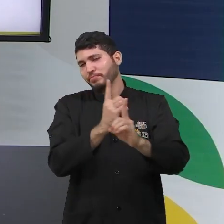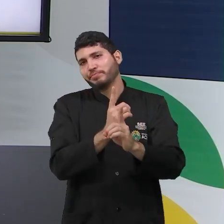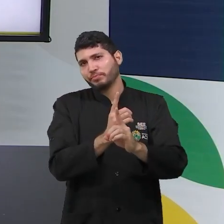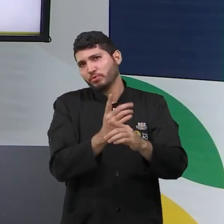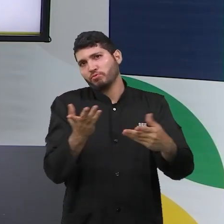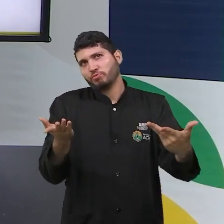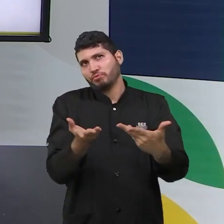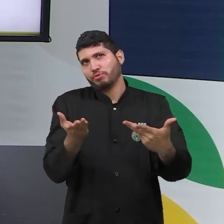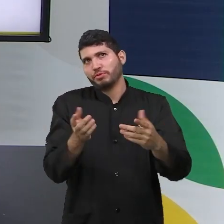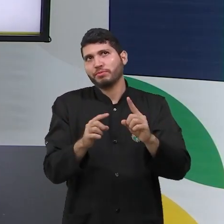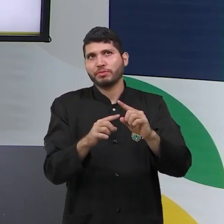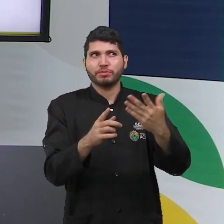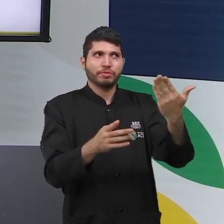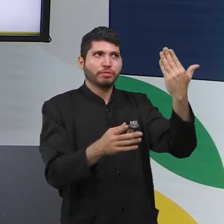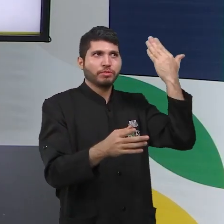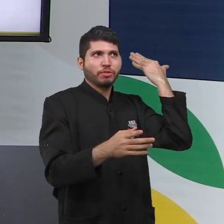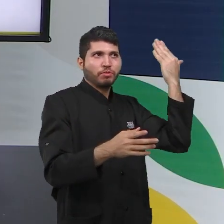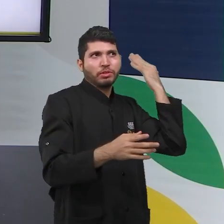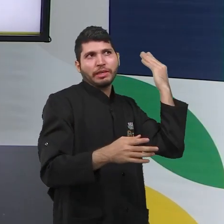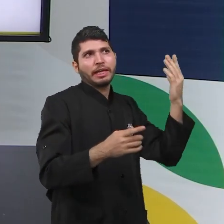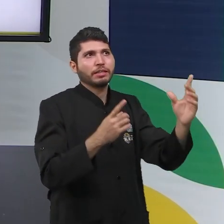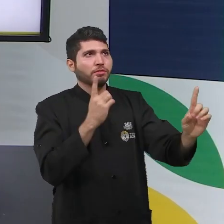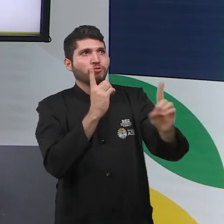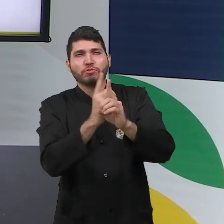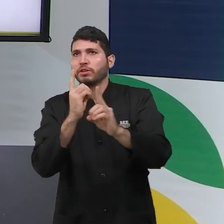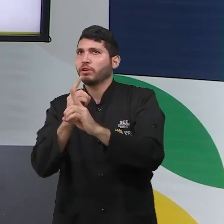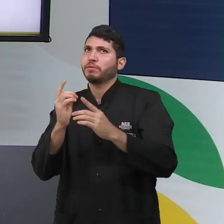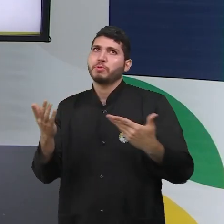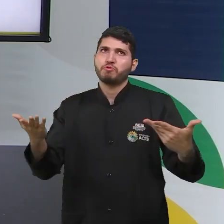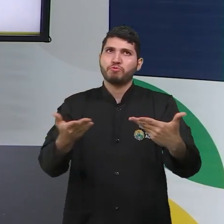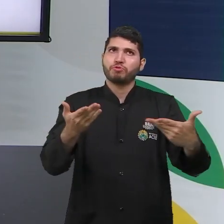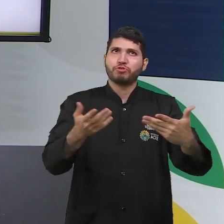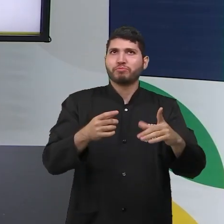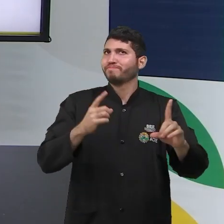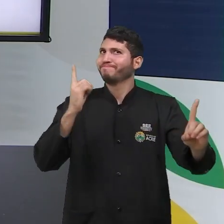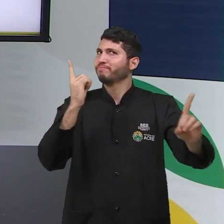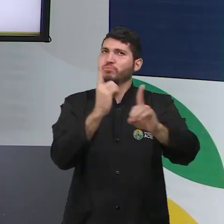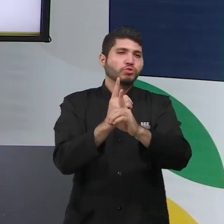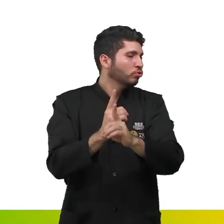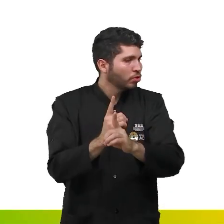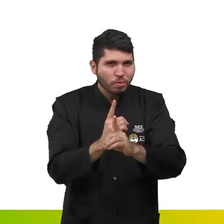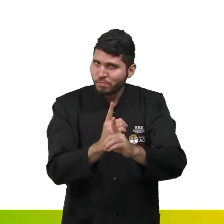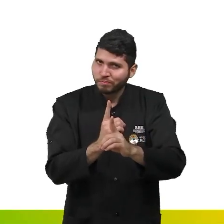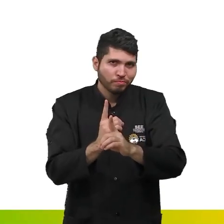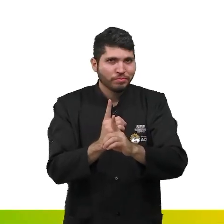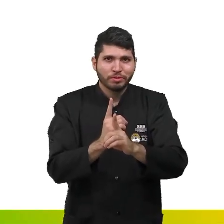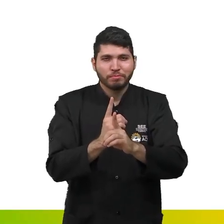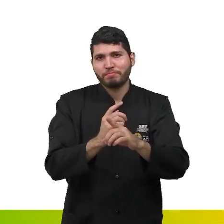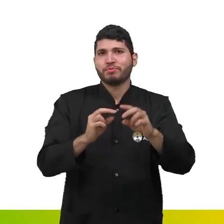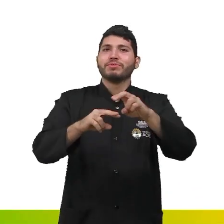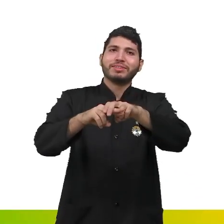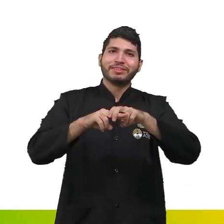lá no passado, ela pode ser alterada. Por isso que ela é chamada de imperfeita. Continuando.